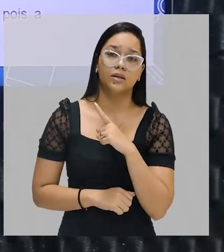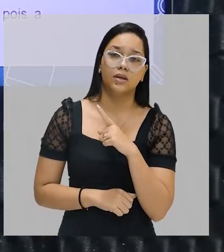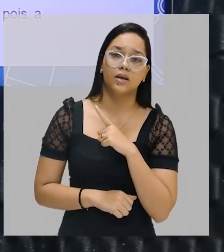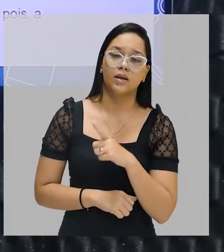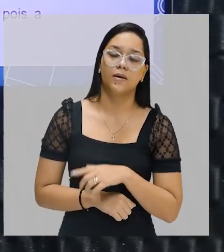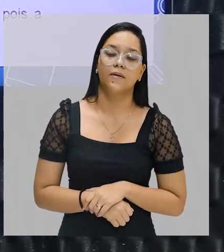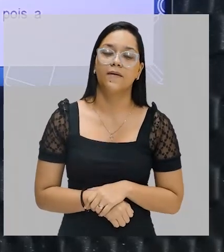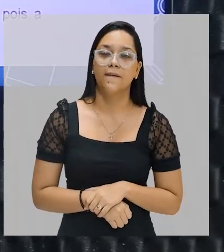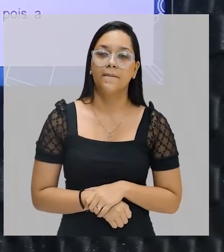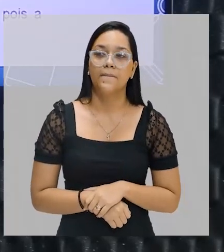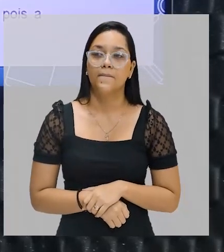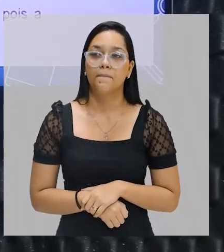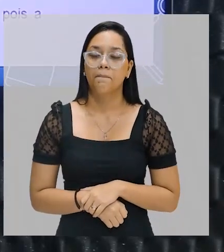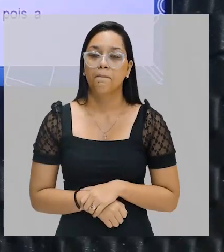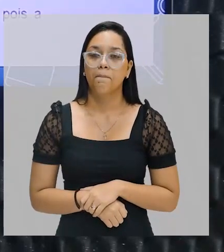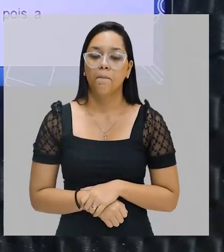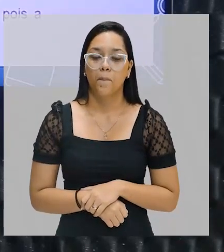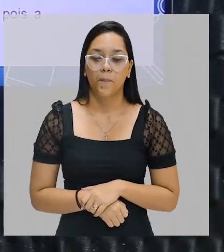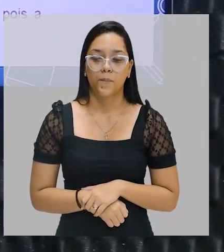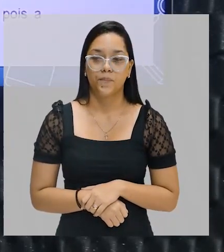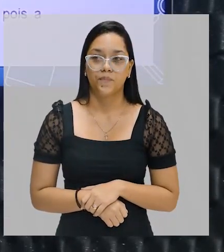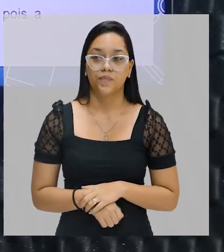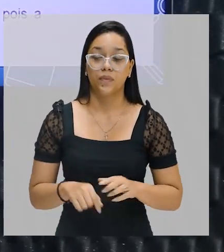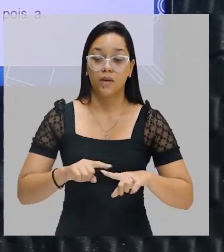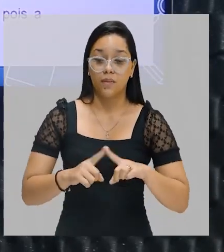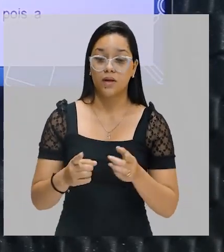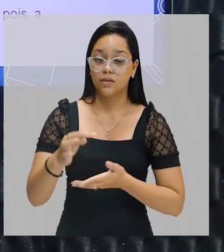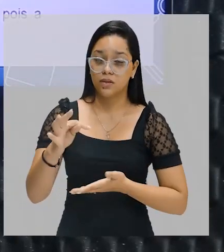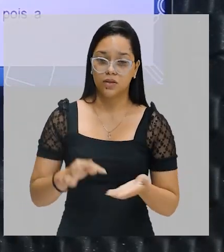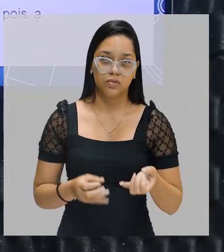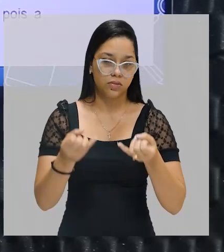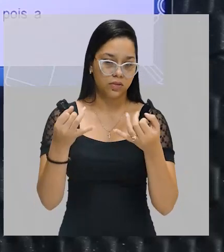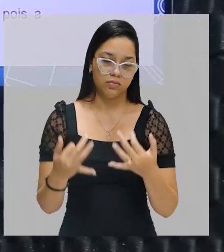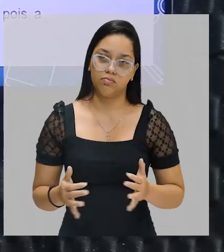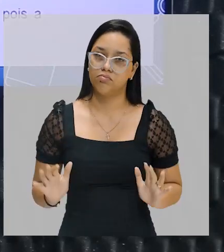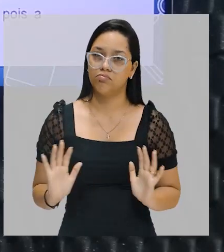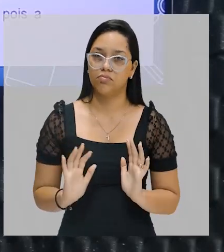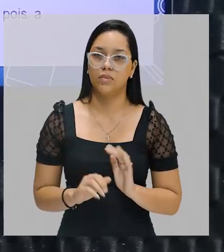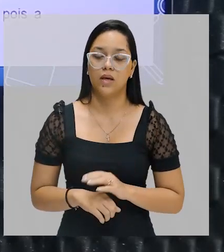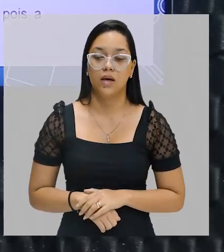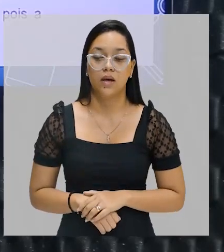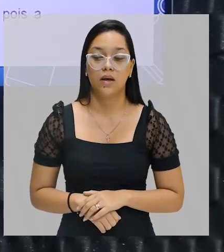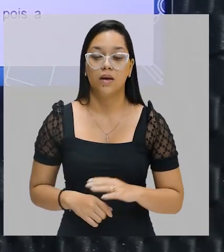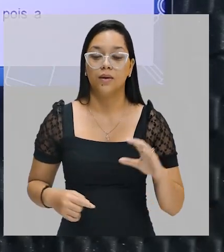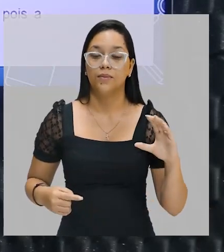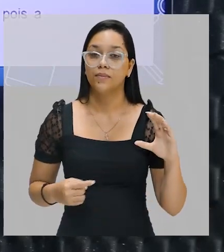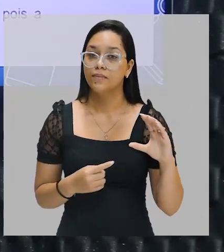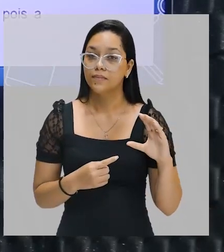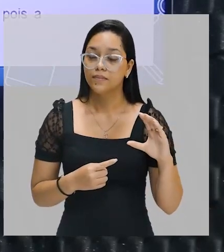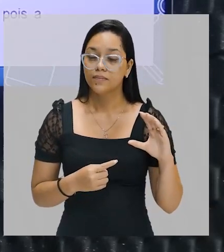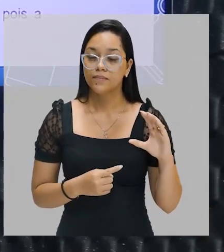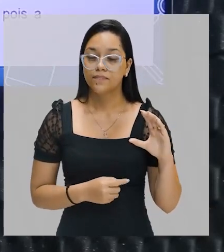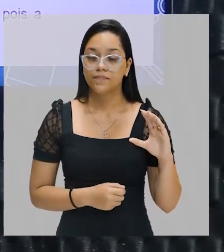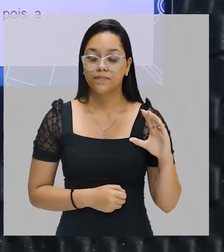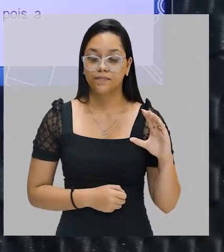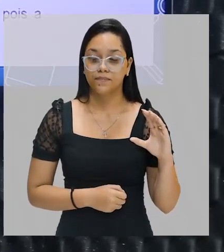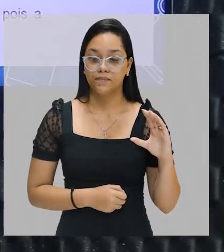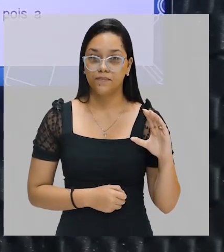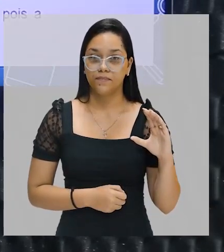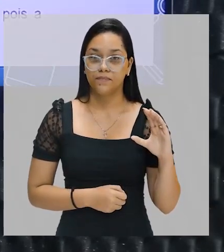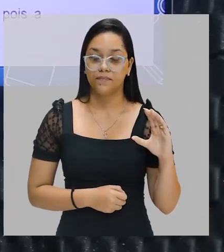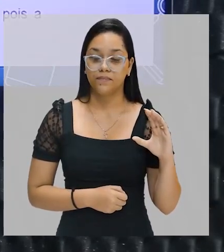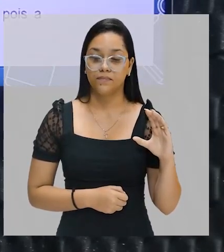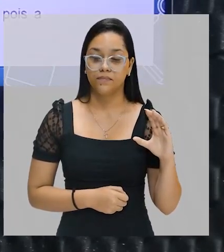traz para o indivíduo, os benefícios psicológicos. Mas o texto não fala disso. quadro clínico da população,